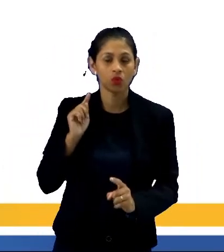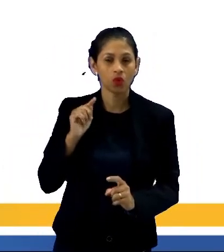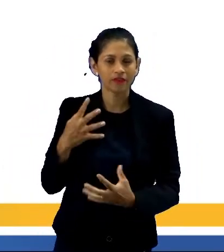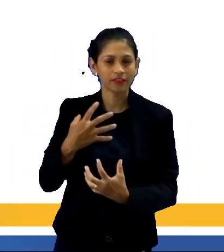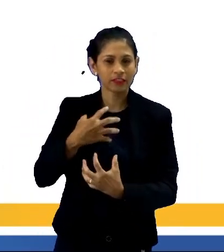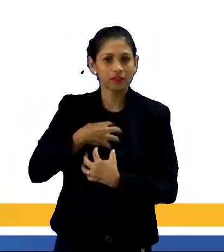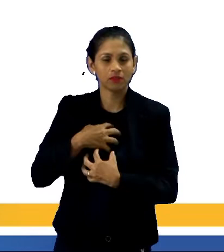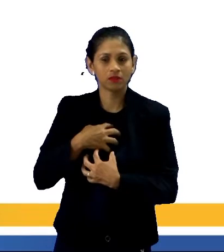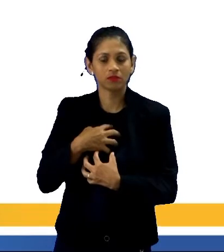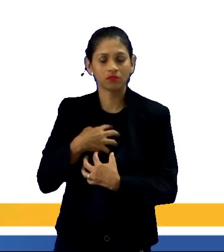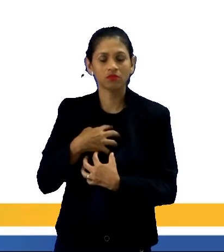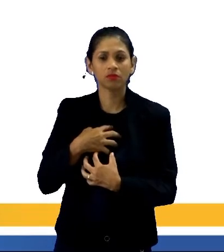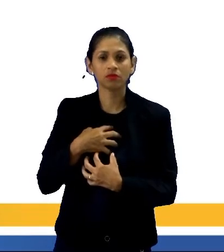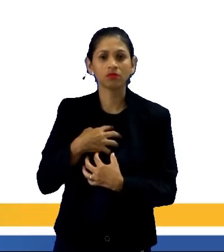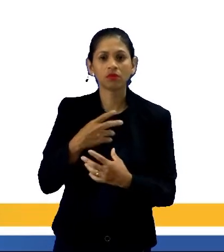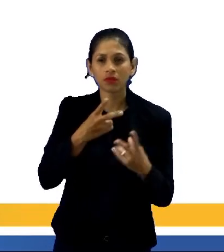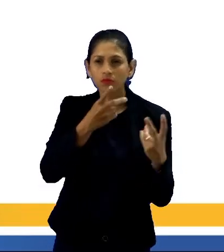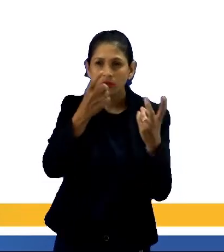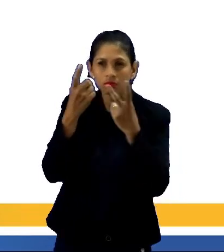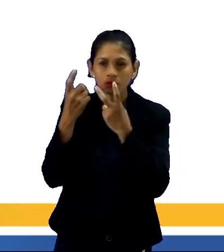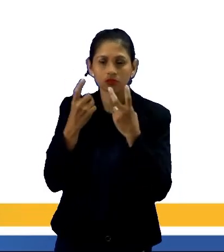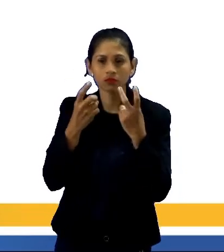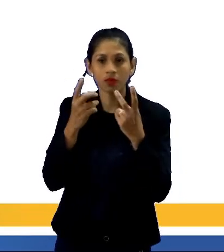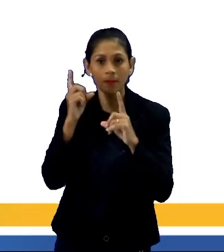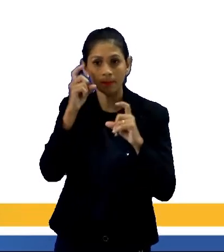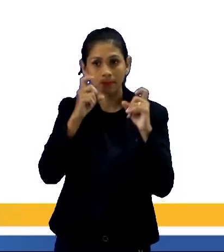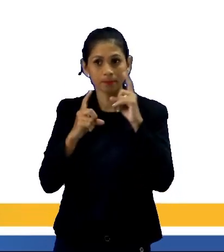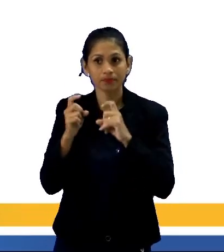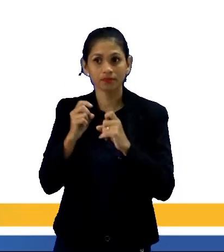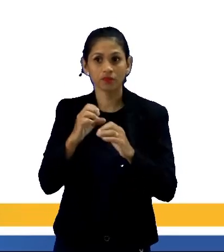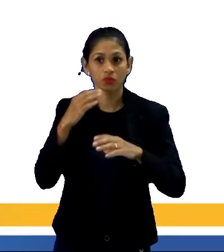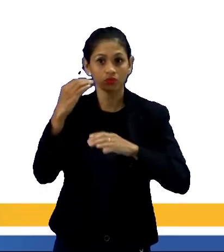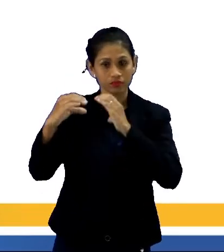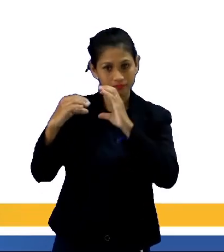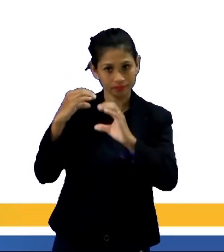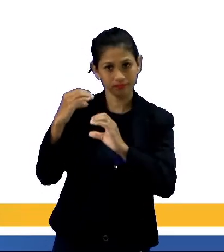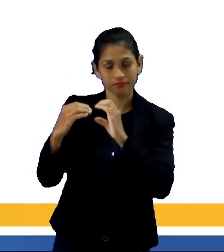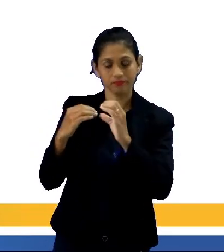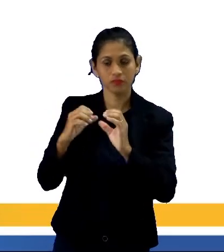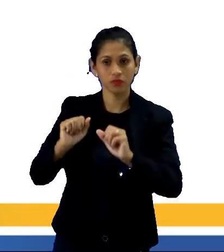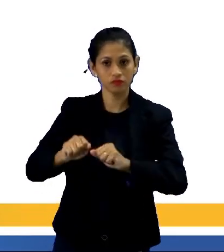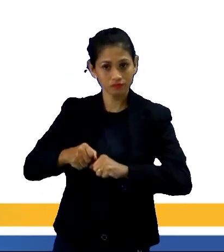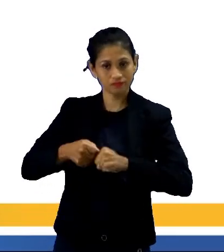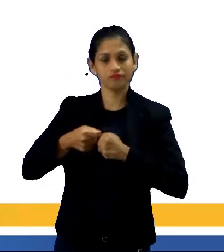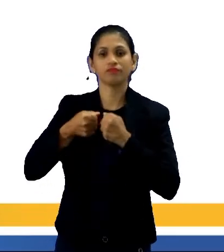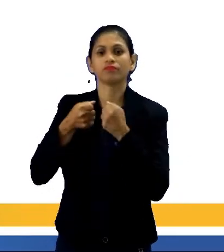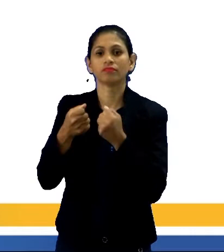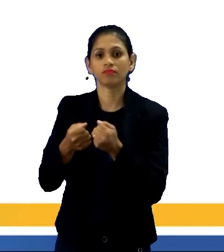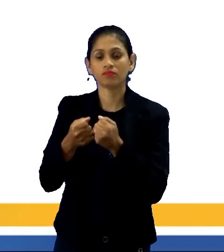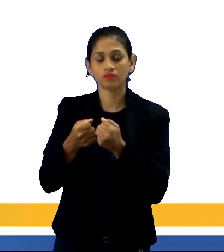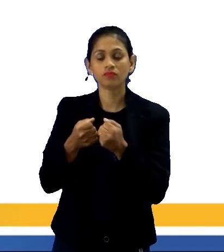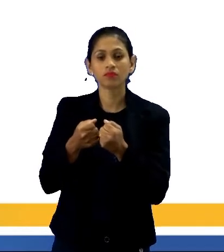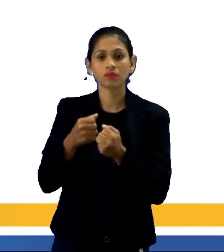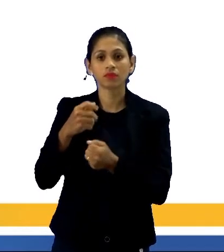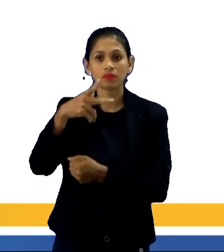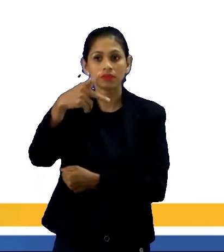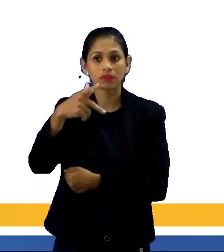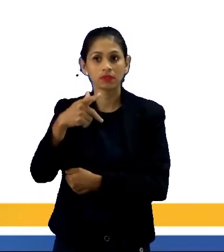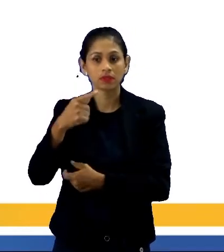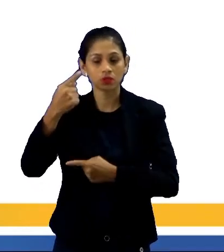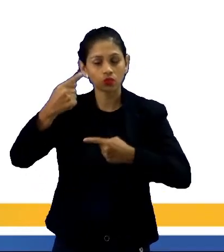escolhidas pelo emissor de acordo com a intenção comunicativa. Eles fortalecem a persuasão nos